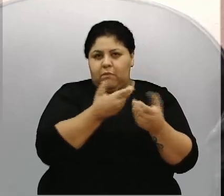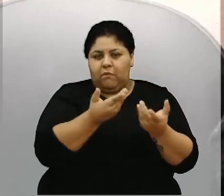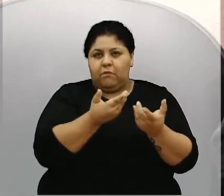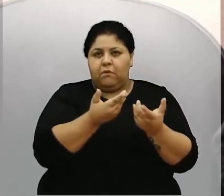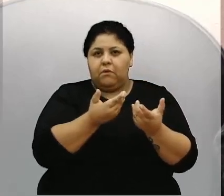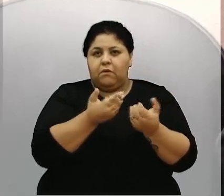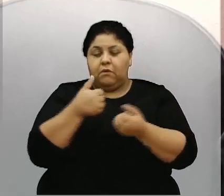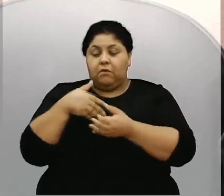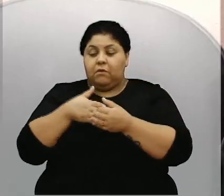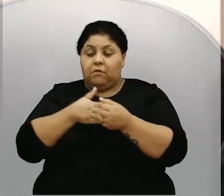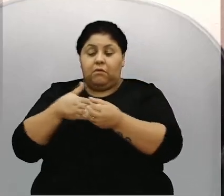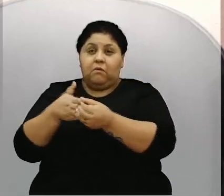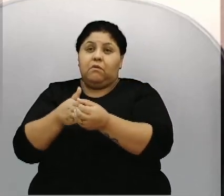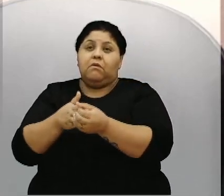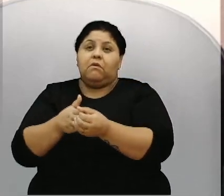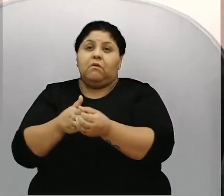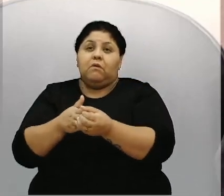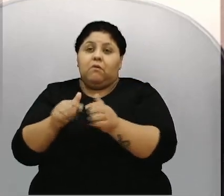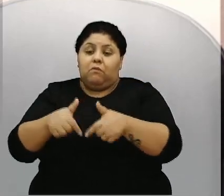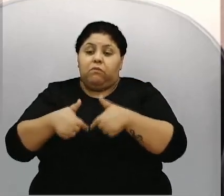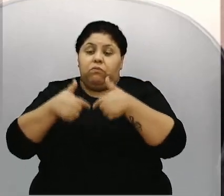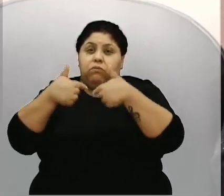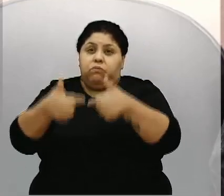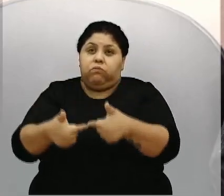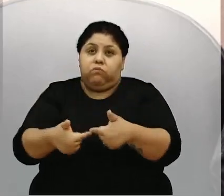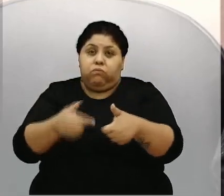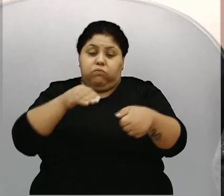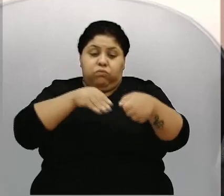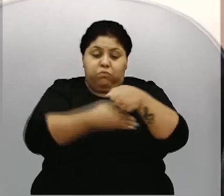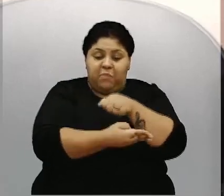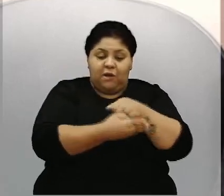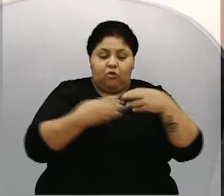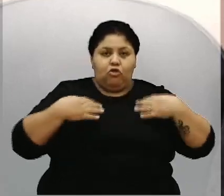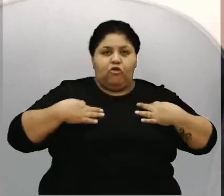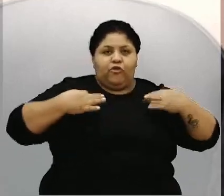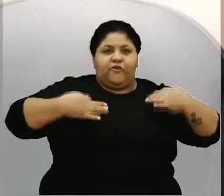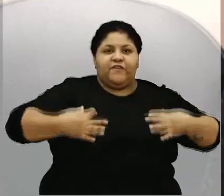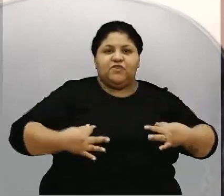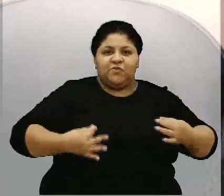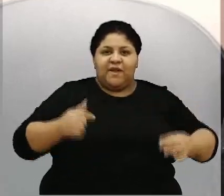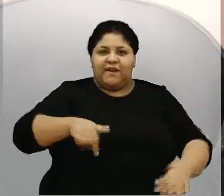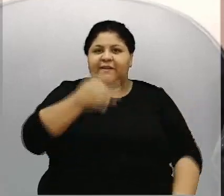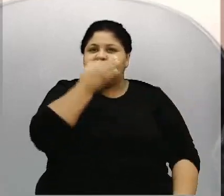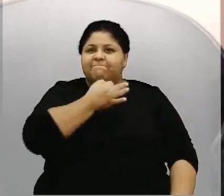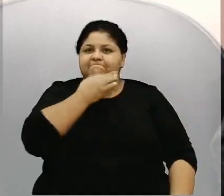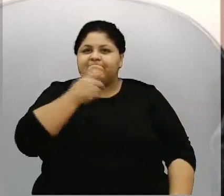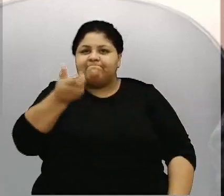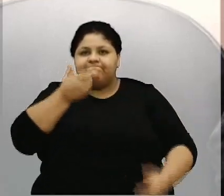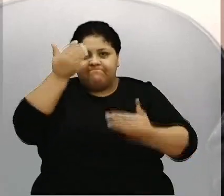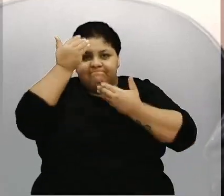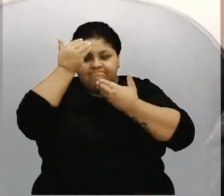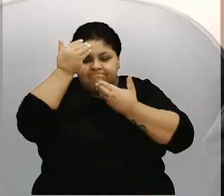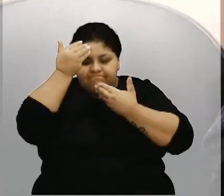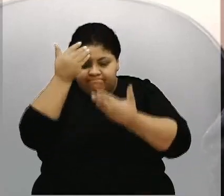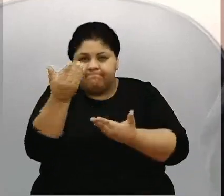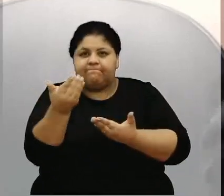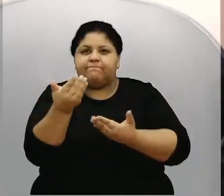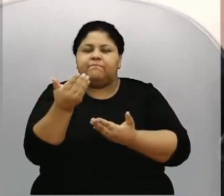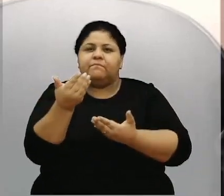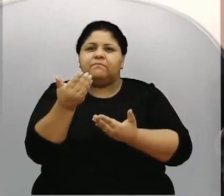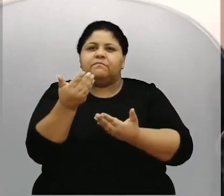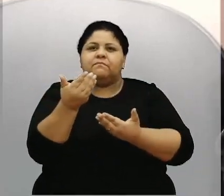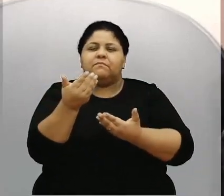para acompanhar um ato muito bonito no Banco do Vestuário de Caxias do Sul, e quero fazer esse agradecimento aqui, público,